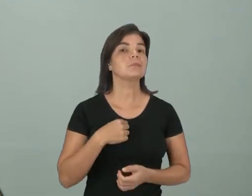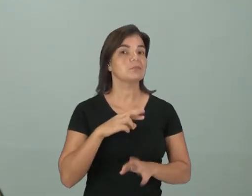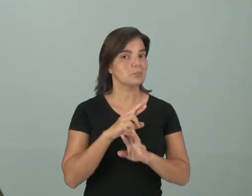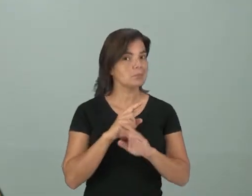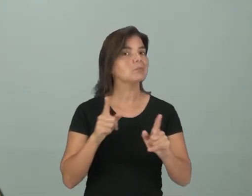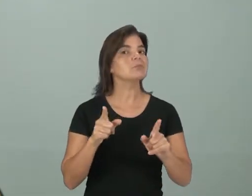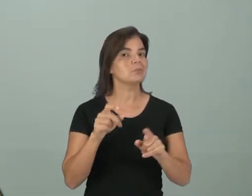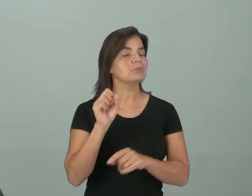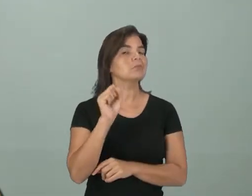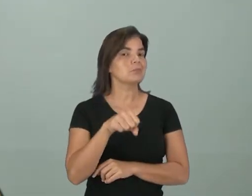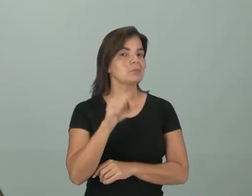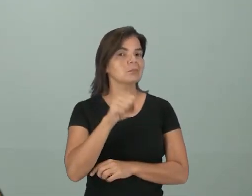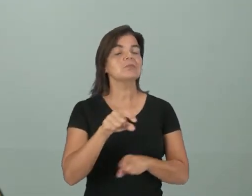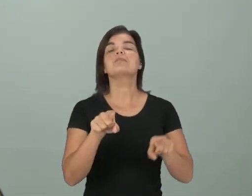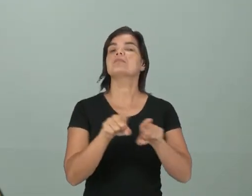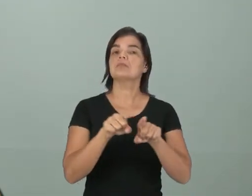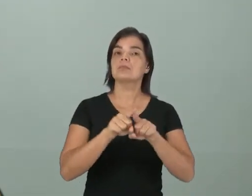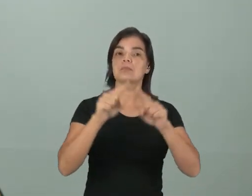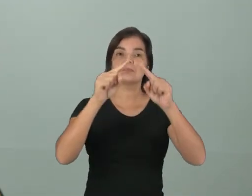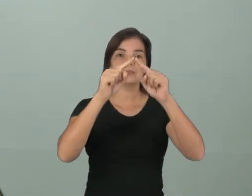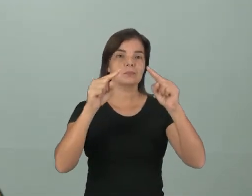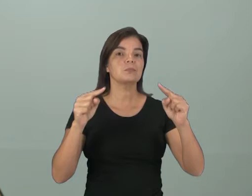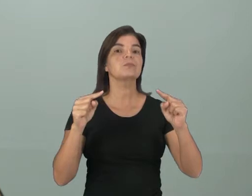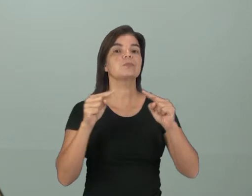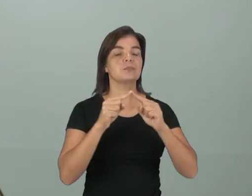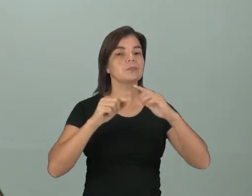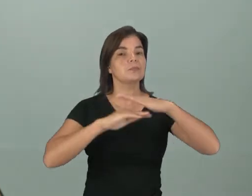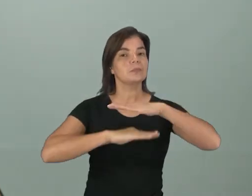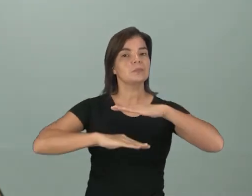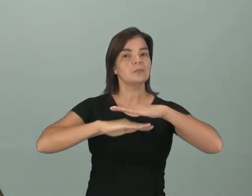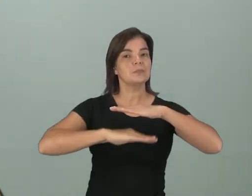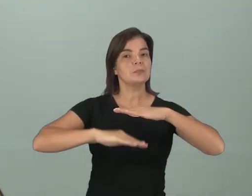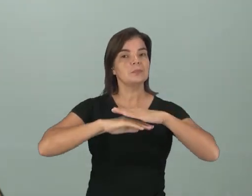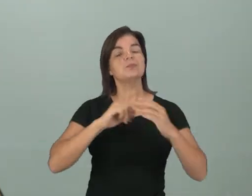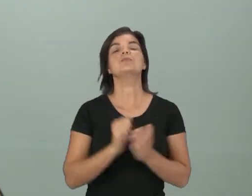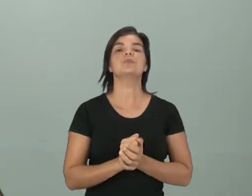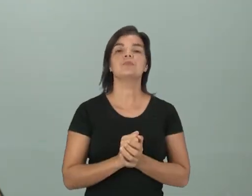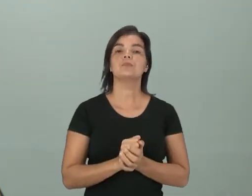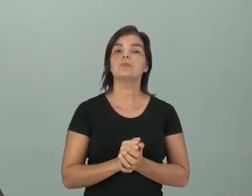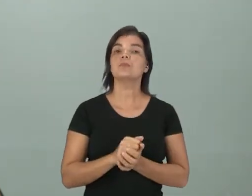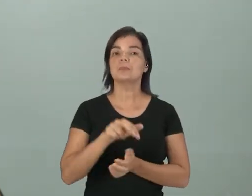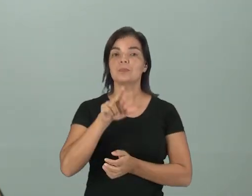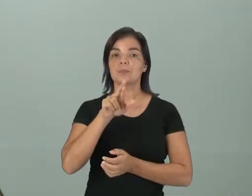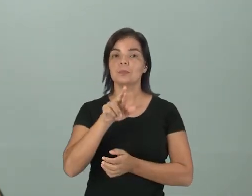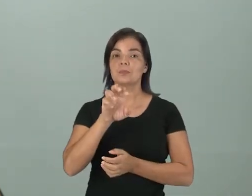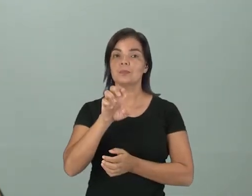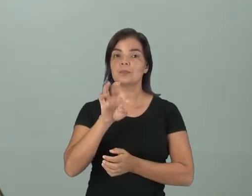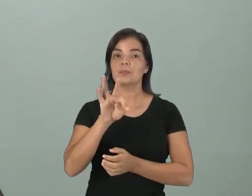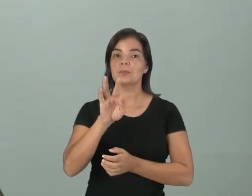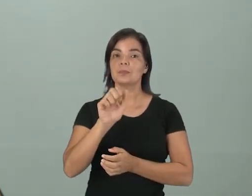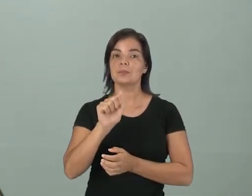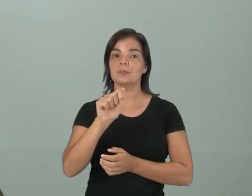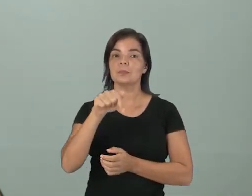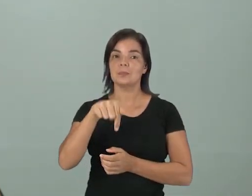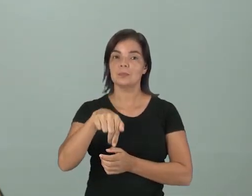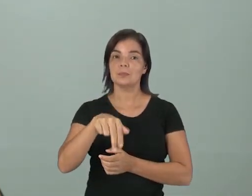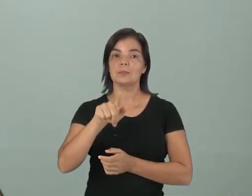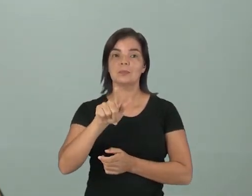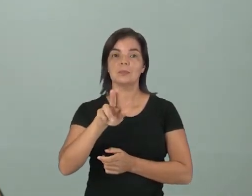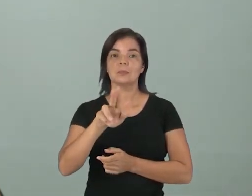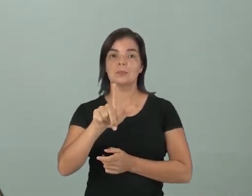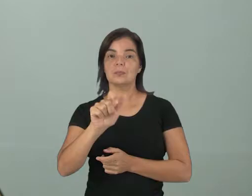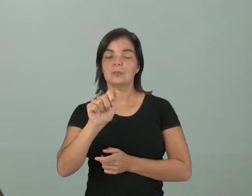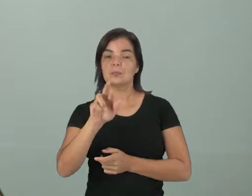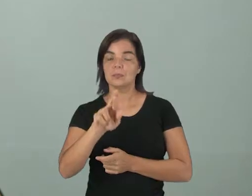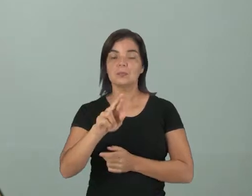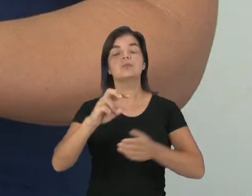são diferentes. Então, essa pirâmide é uma pirâmide de base retangular, certo? E os vértices?